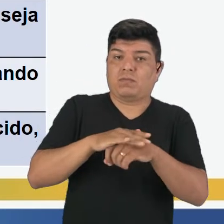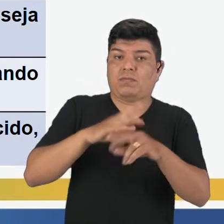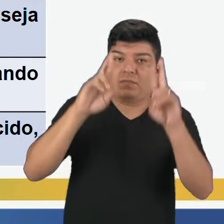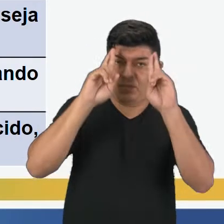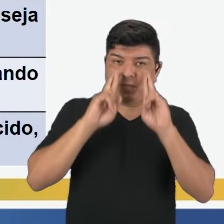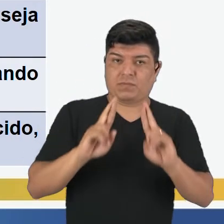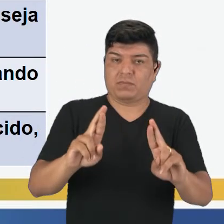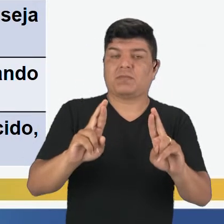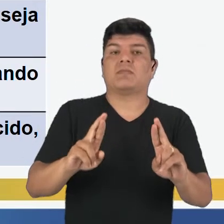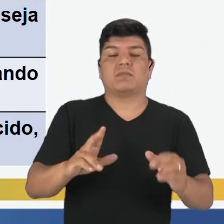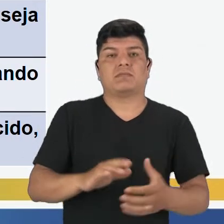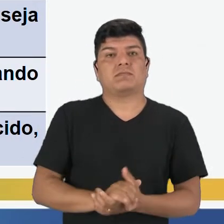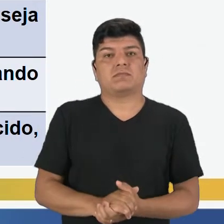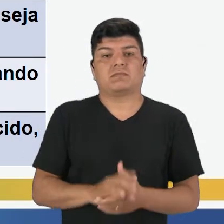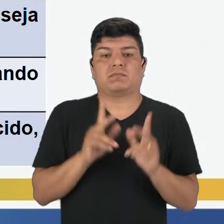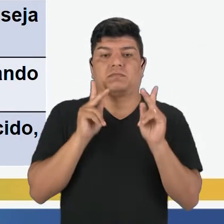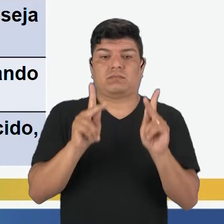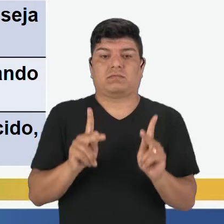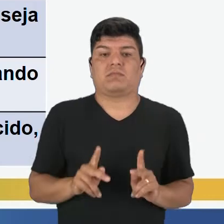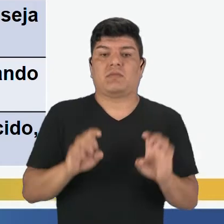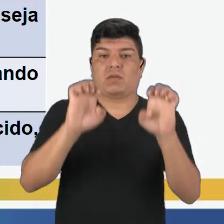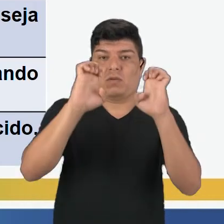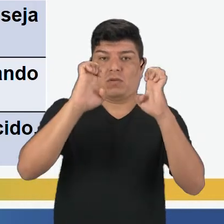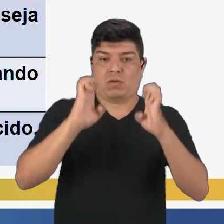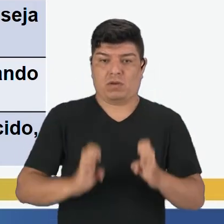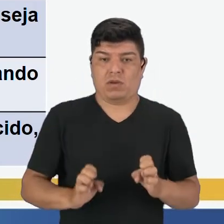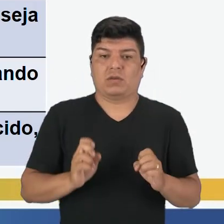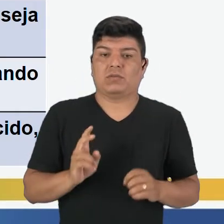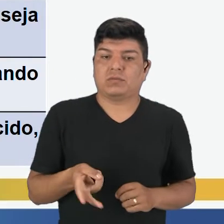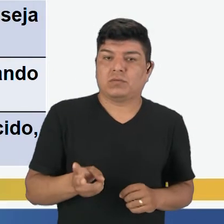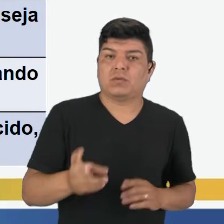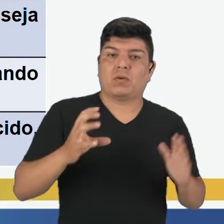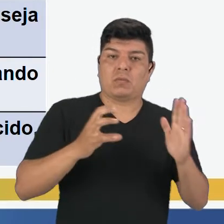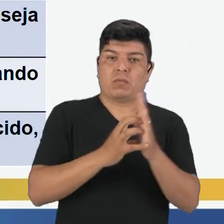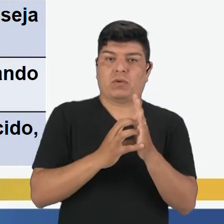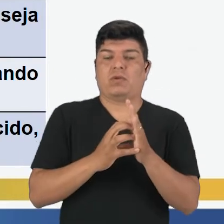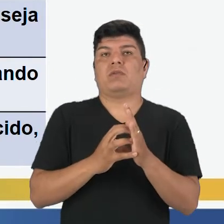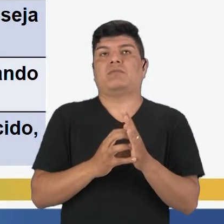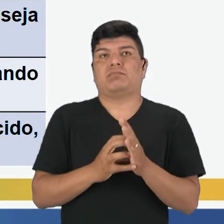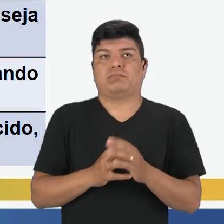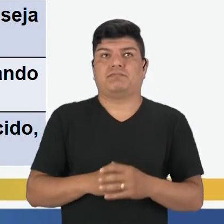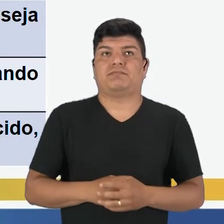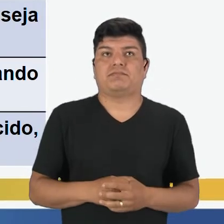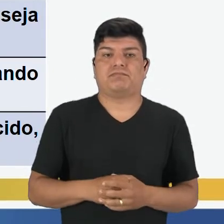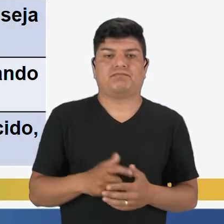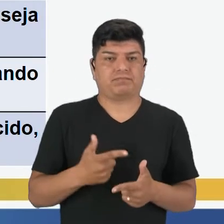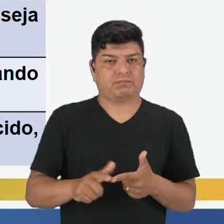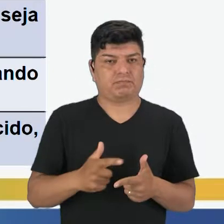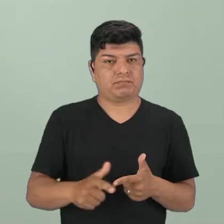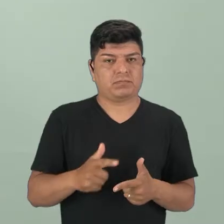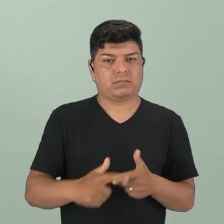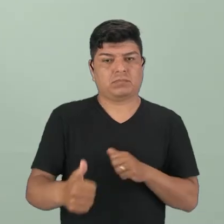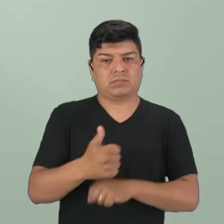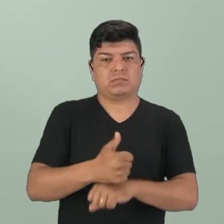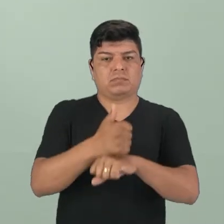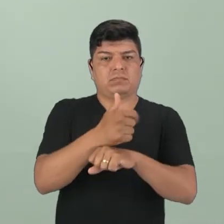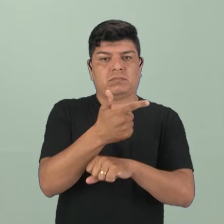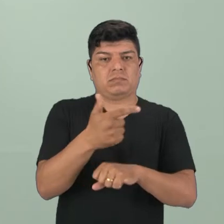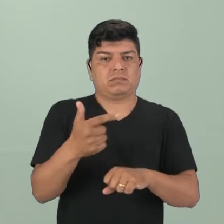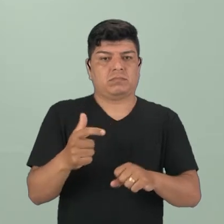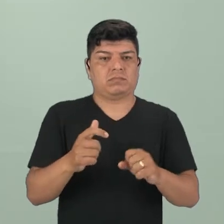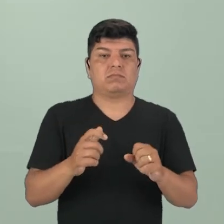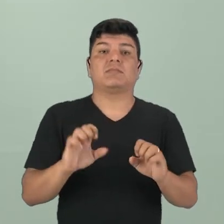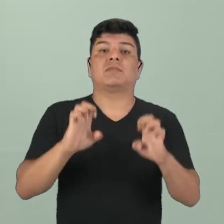e respeito. Ele apresenta uma postura ética permanente. Ora, é problemático um líder religioso que não